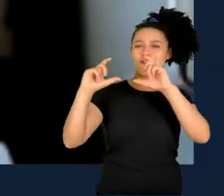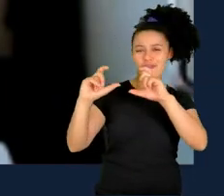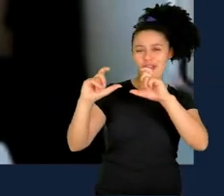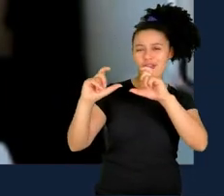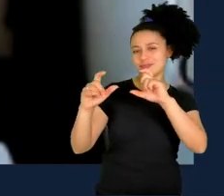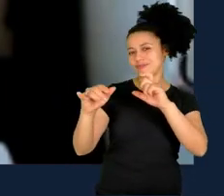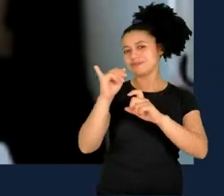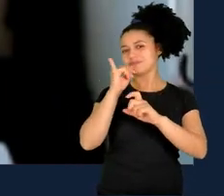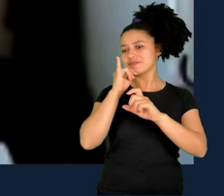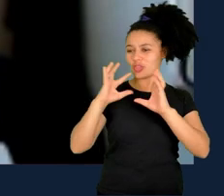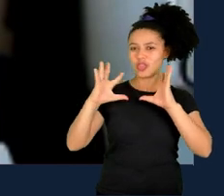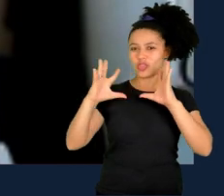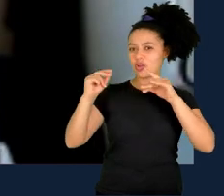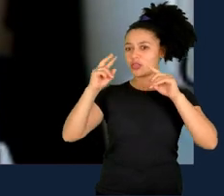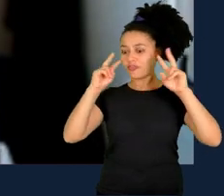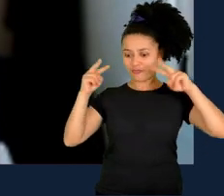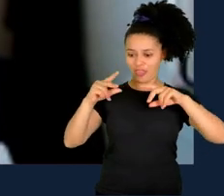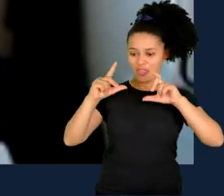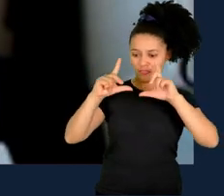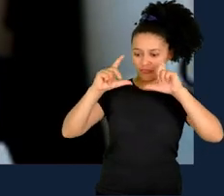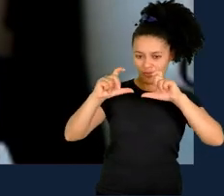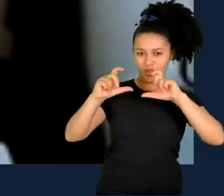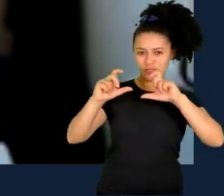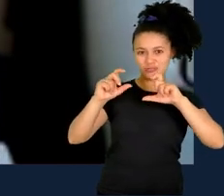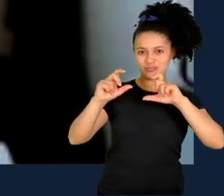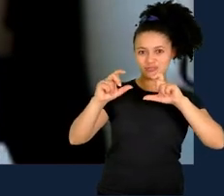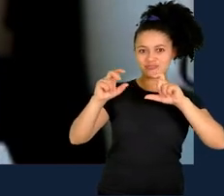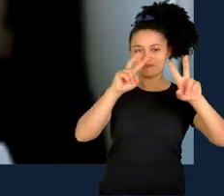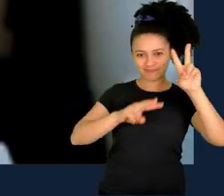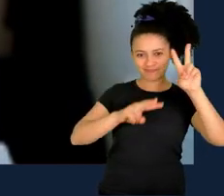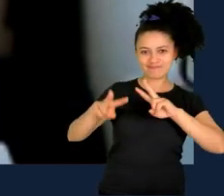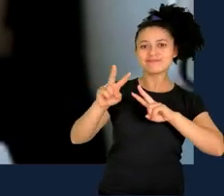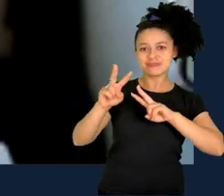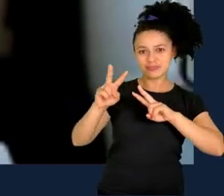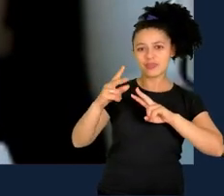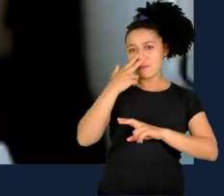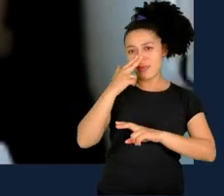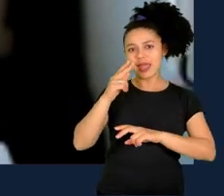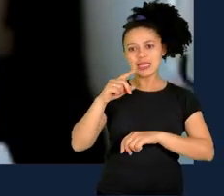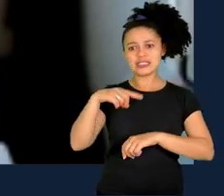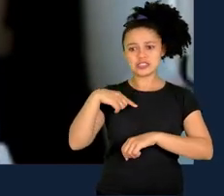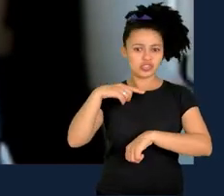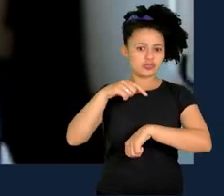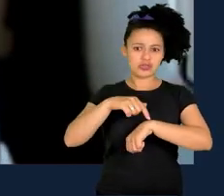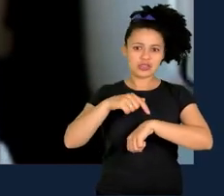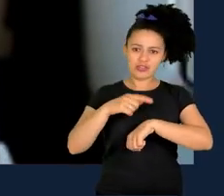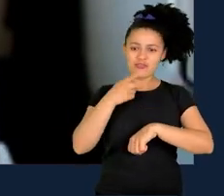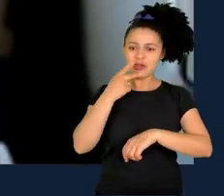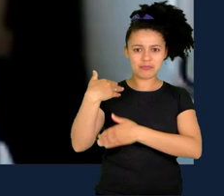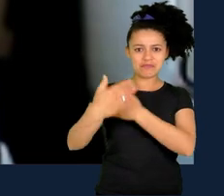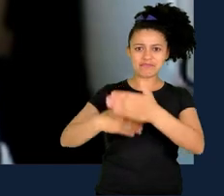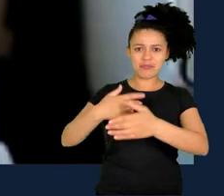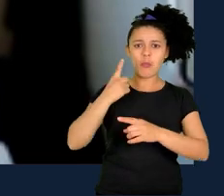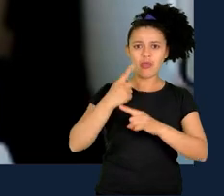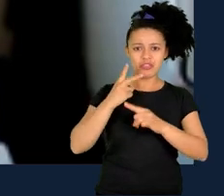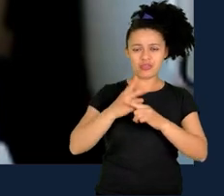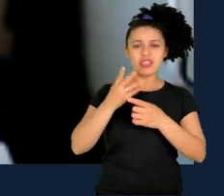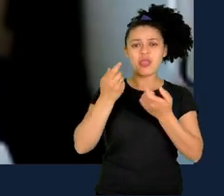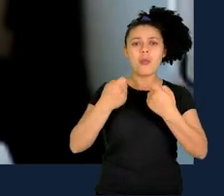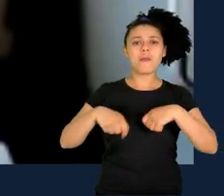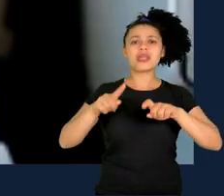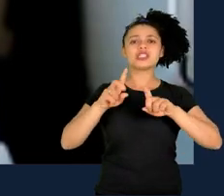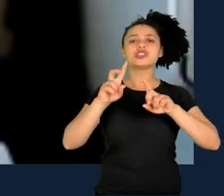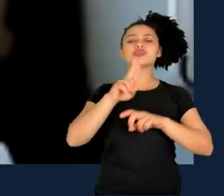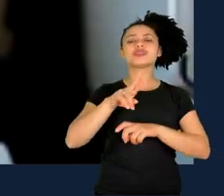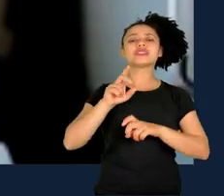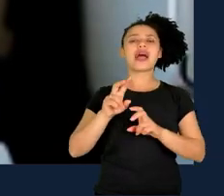todos juntos, ou uma visualização. E é isso que a gente está falando o tempo todo aqui. A gente não precisa usar a expressão mudança